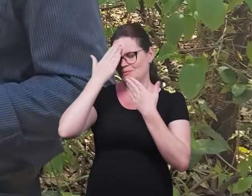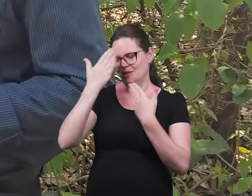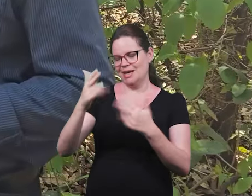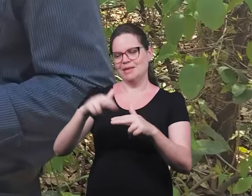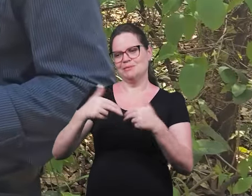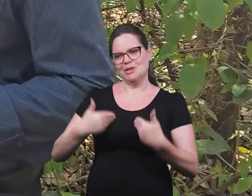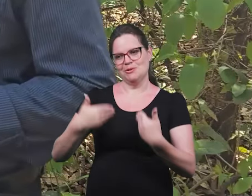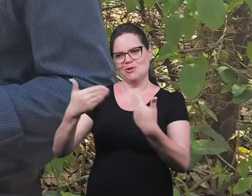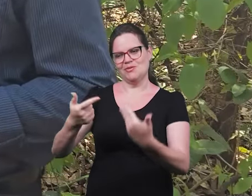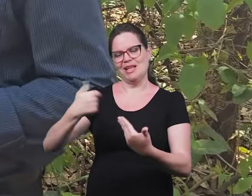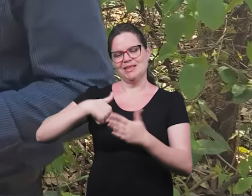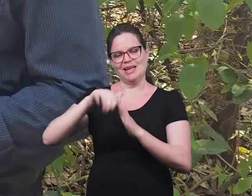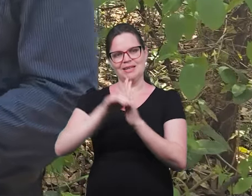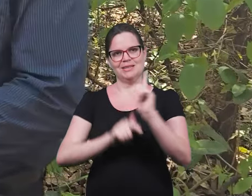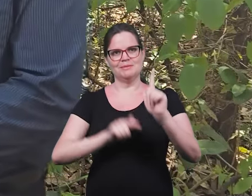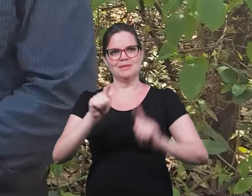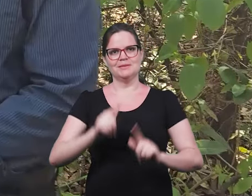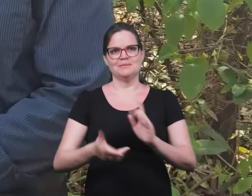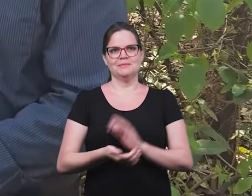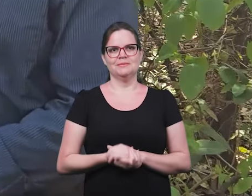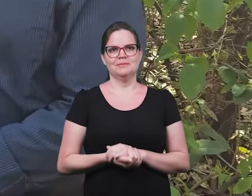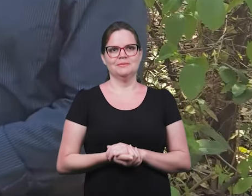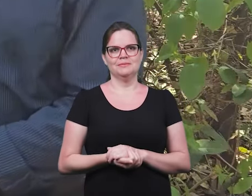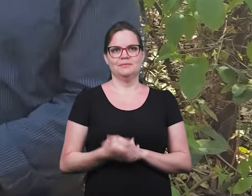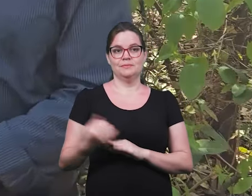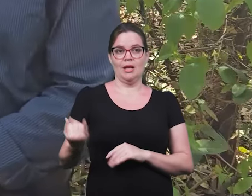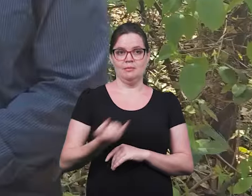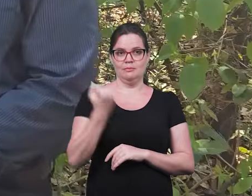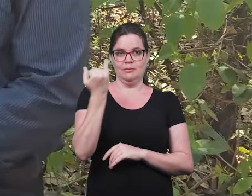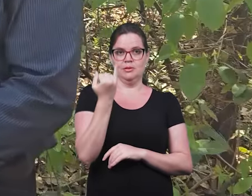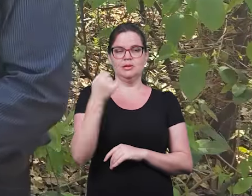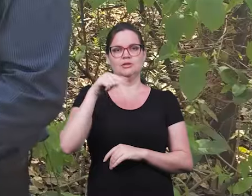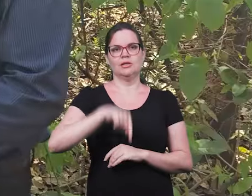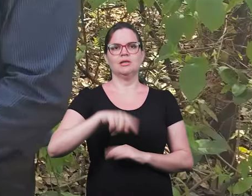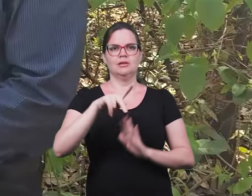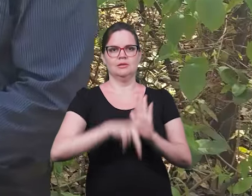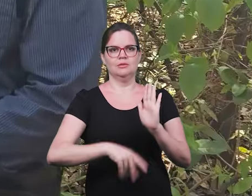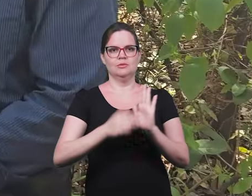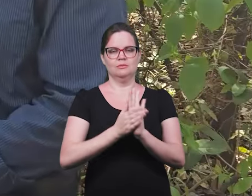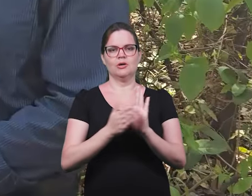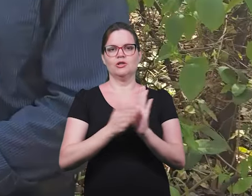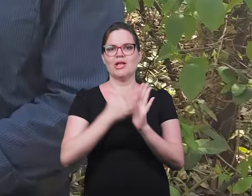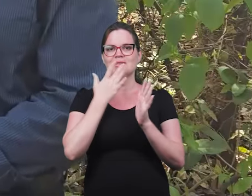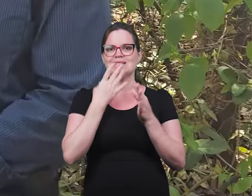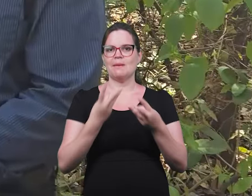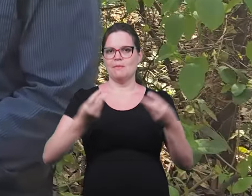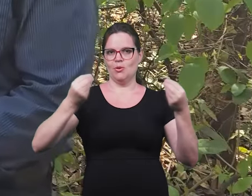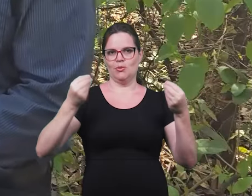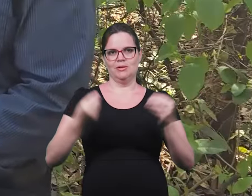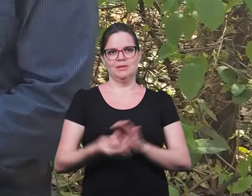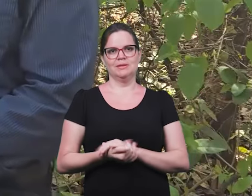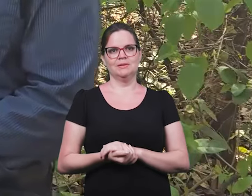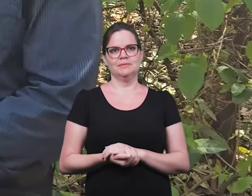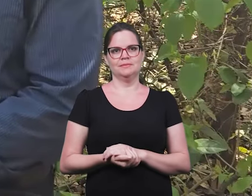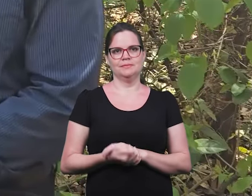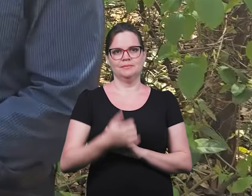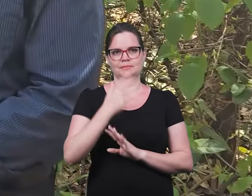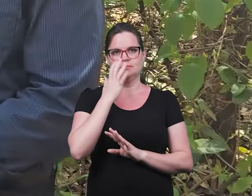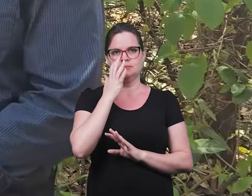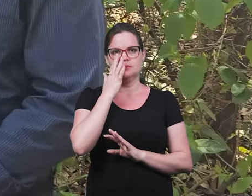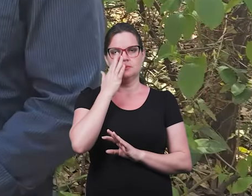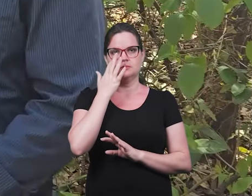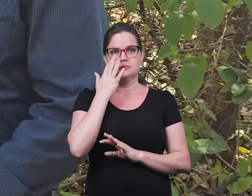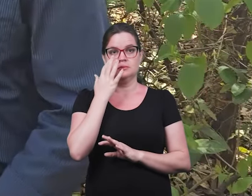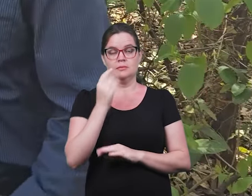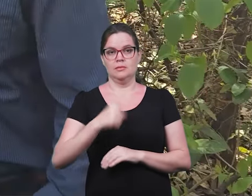pela oportunidade de participar do programa. A importância do projeto Sabores, que é como a